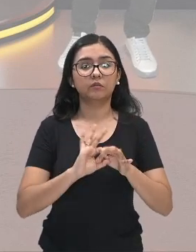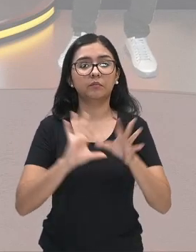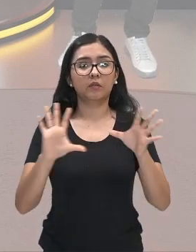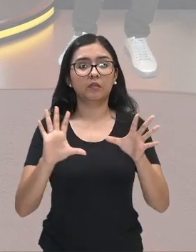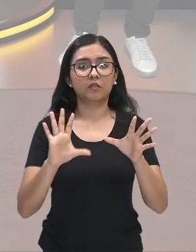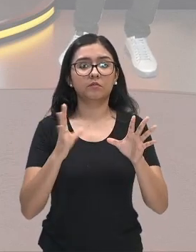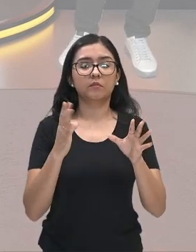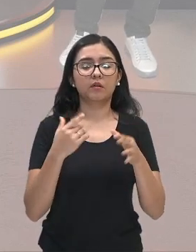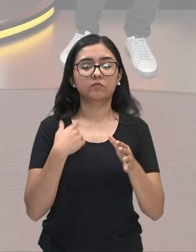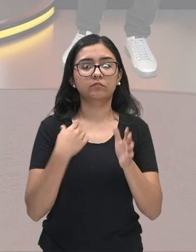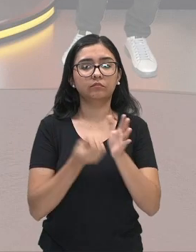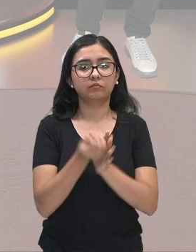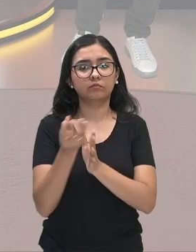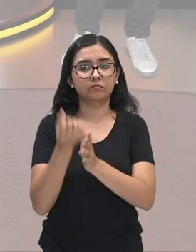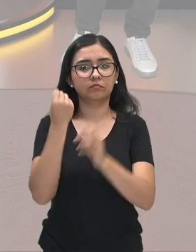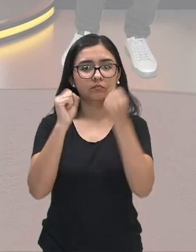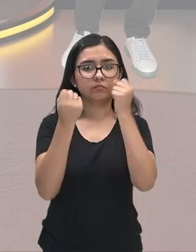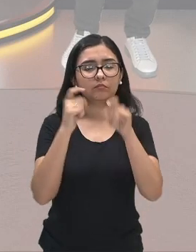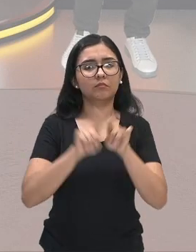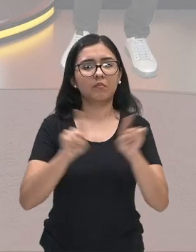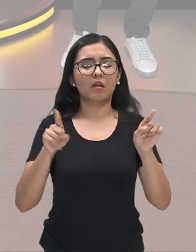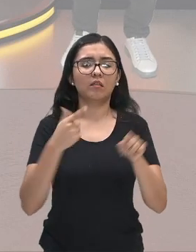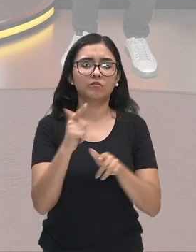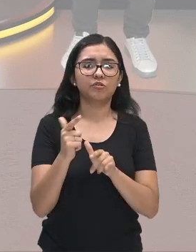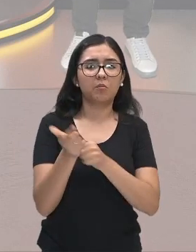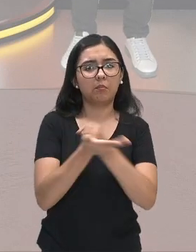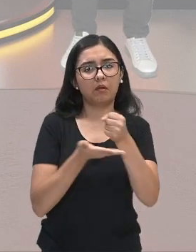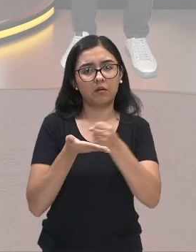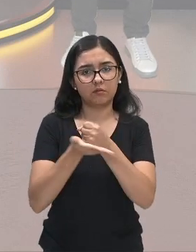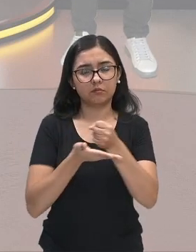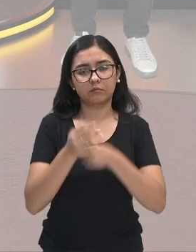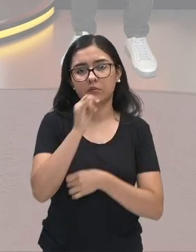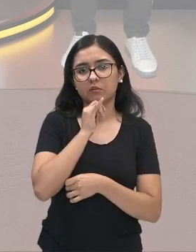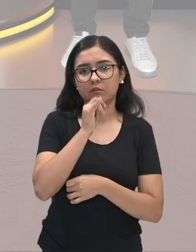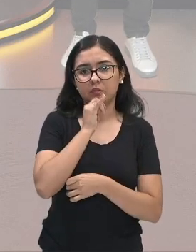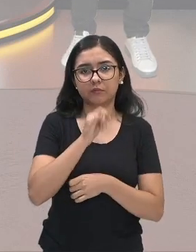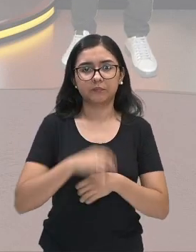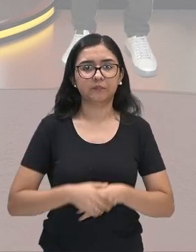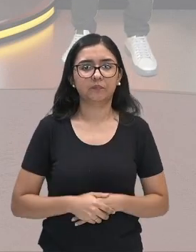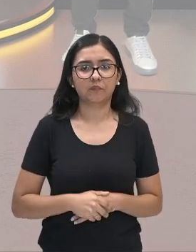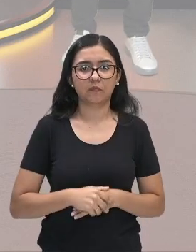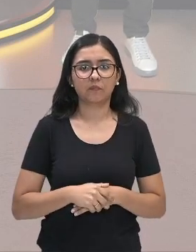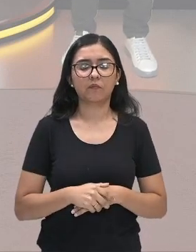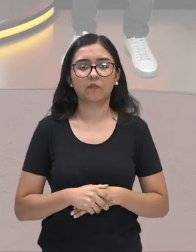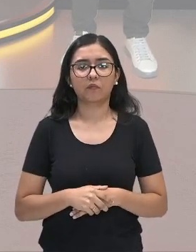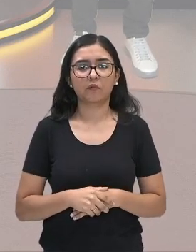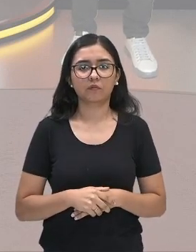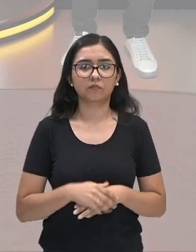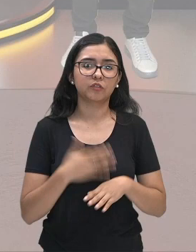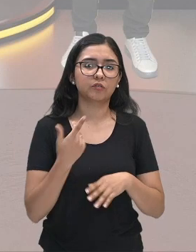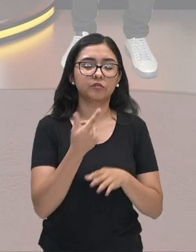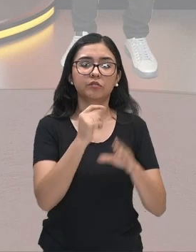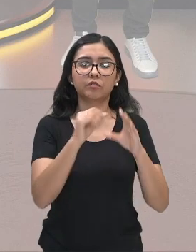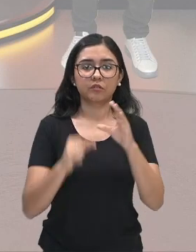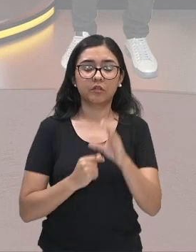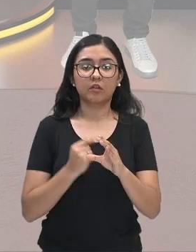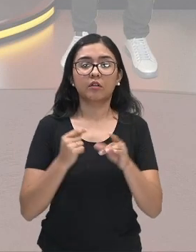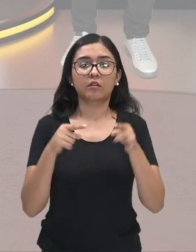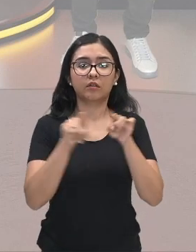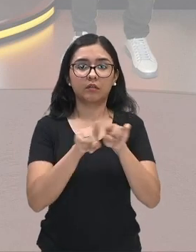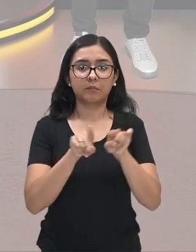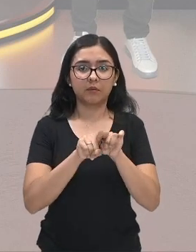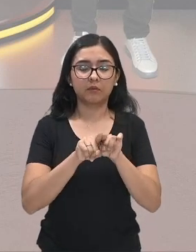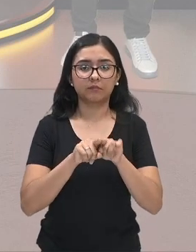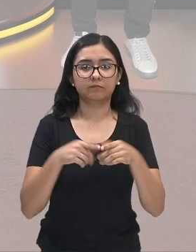tinha elementos básicos, como, por exemplo, capital, não é isso? Então, se dá a abertura,